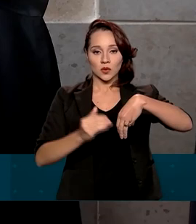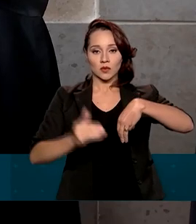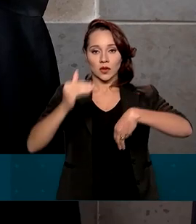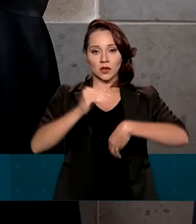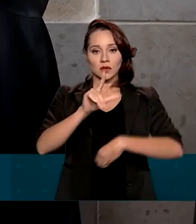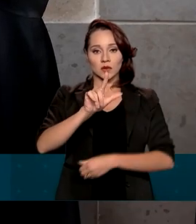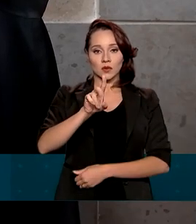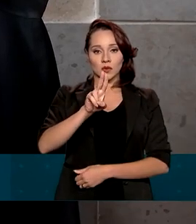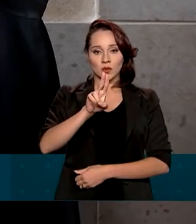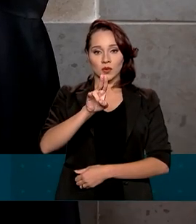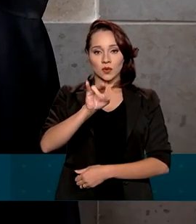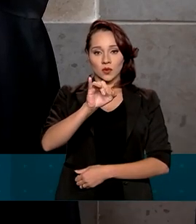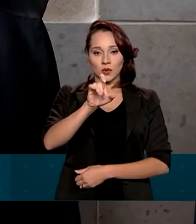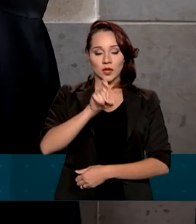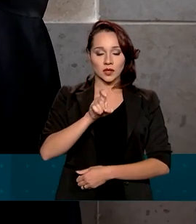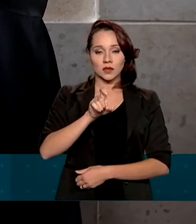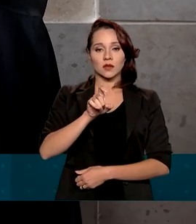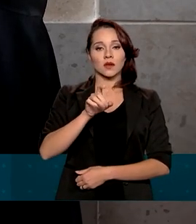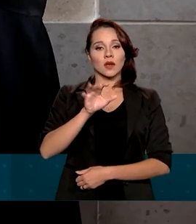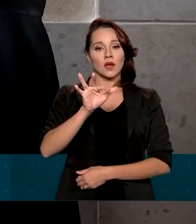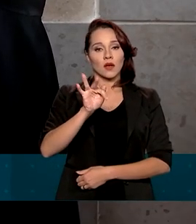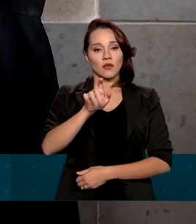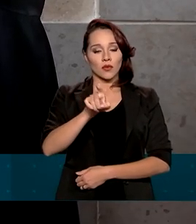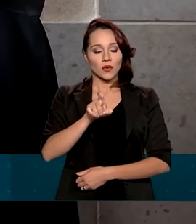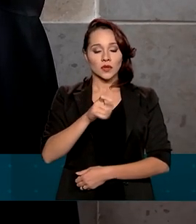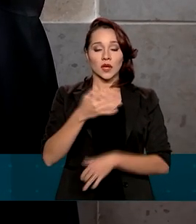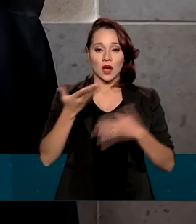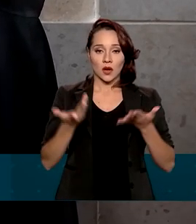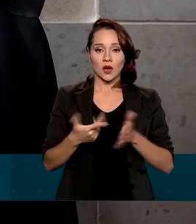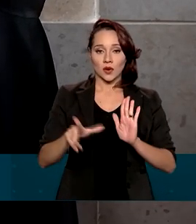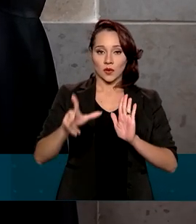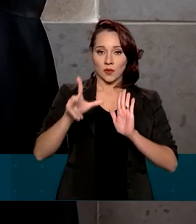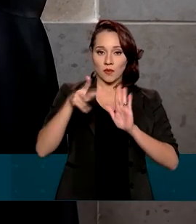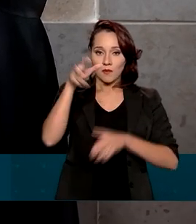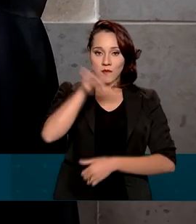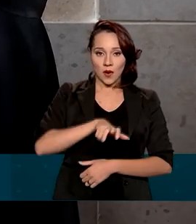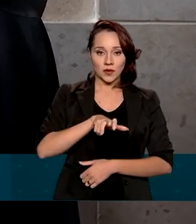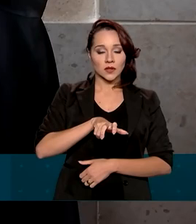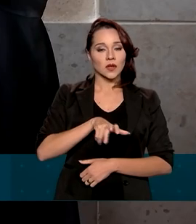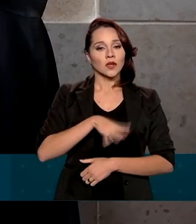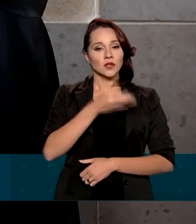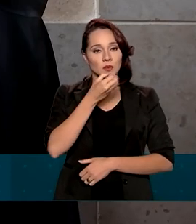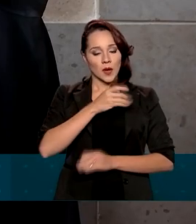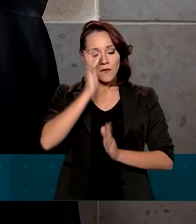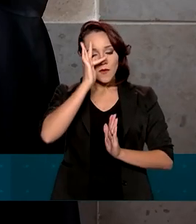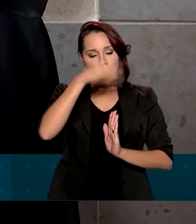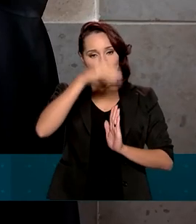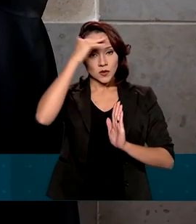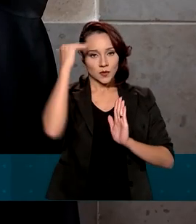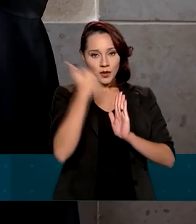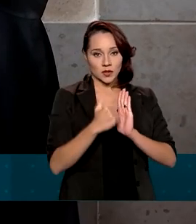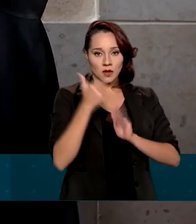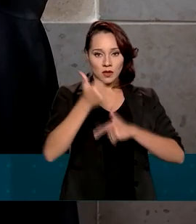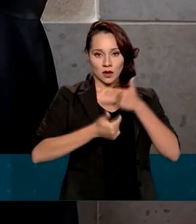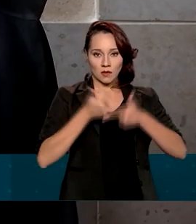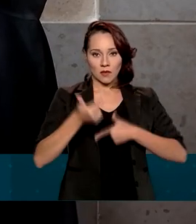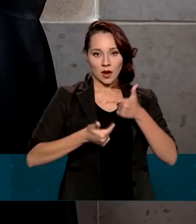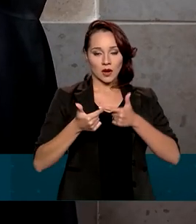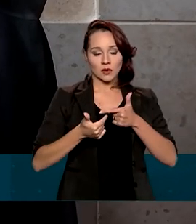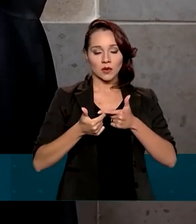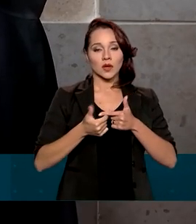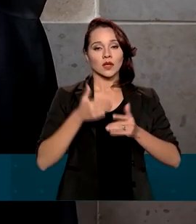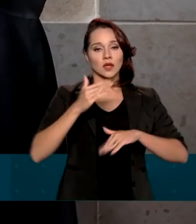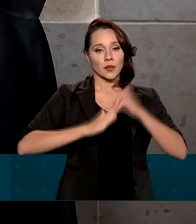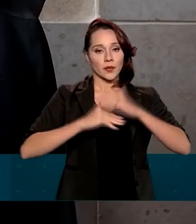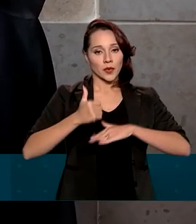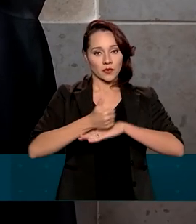Fux, tomou posse e entrou em exercício, após prestar o compromisso regimental de bem e fielmente cumprir os deveres do cargo, nos termos